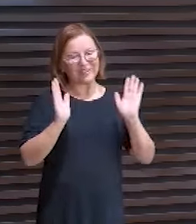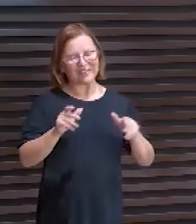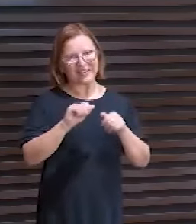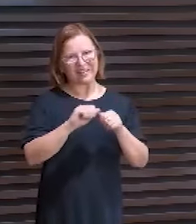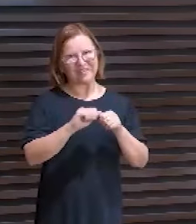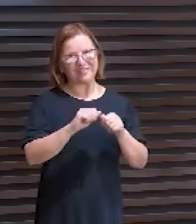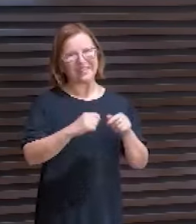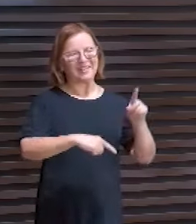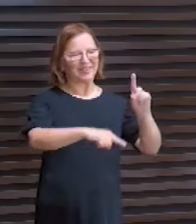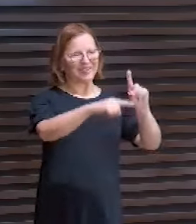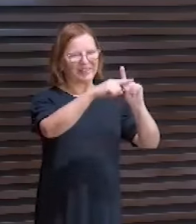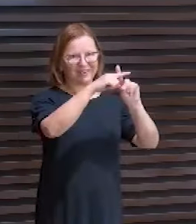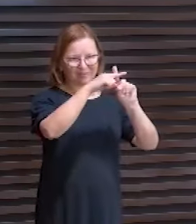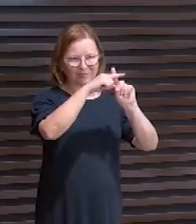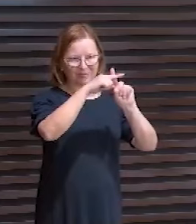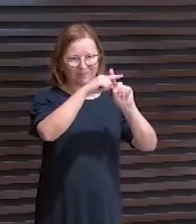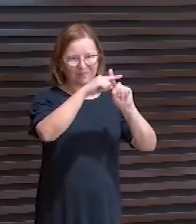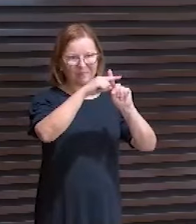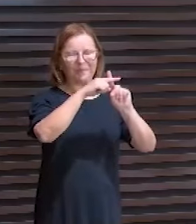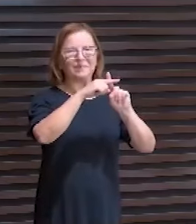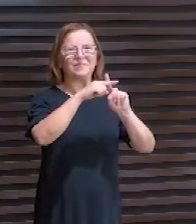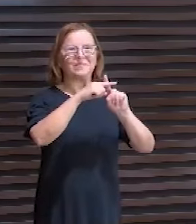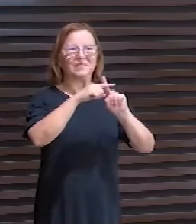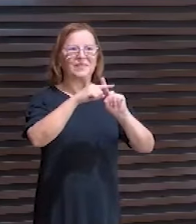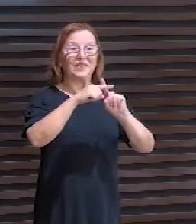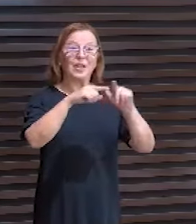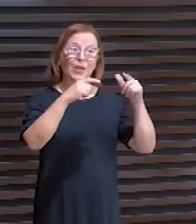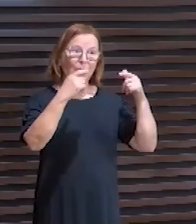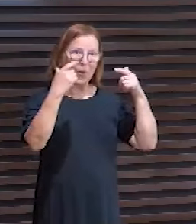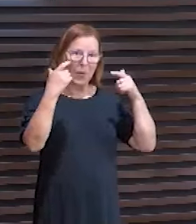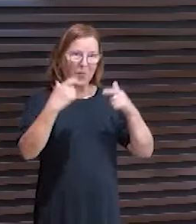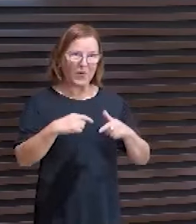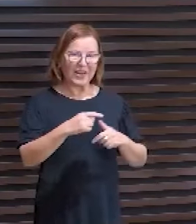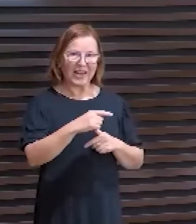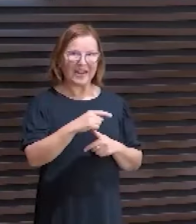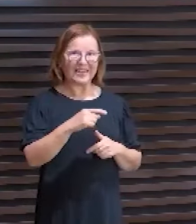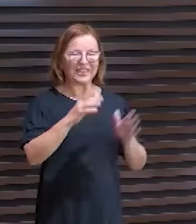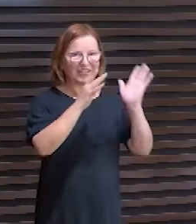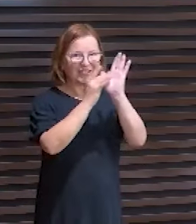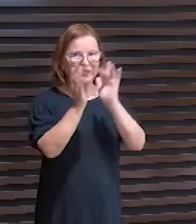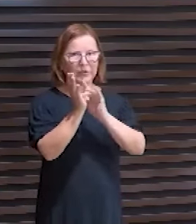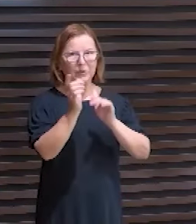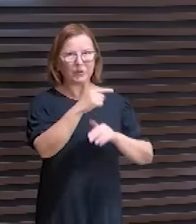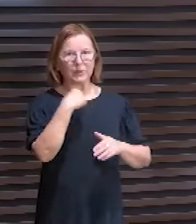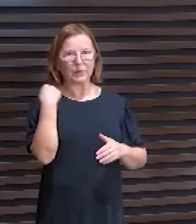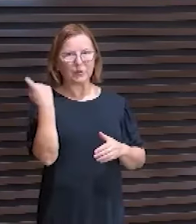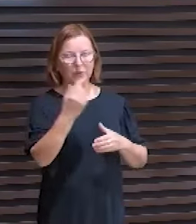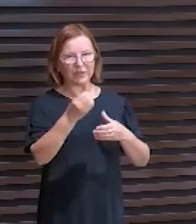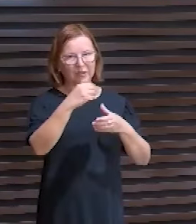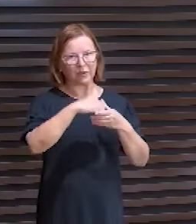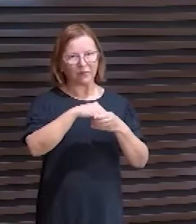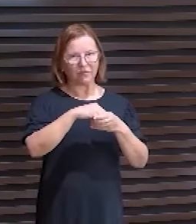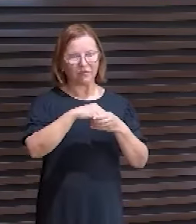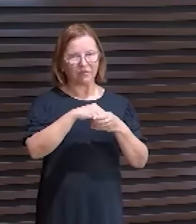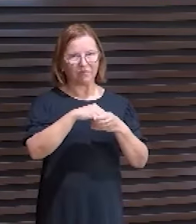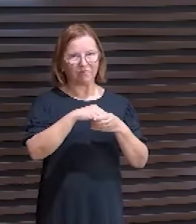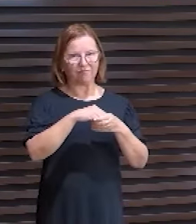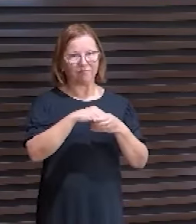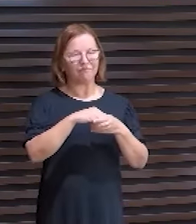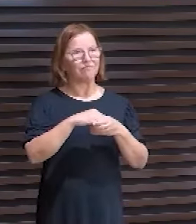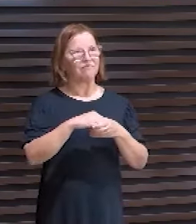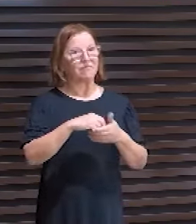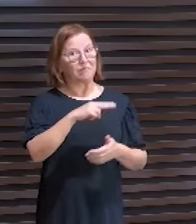cruz e que foi onde ele nos incluiu individualmente para que nós